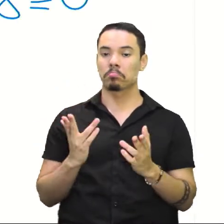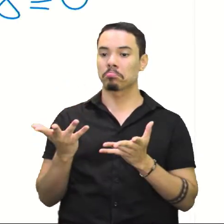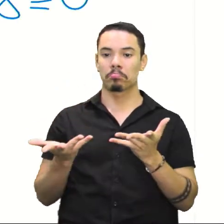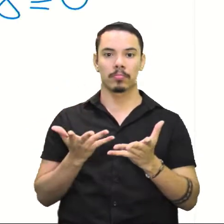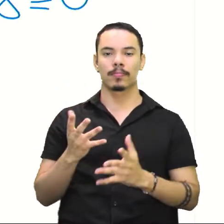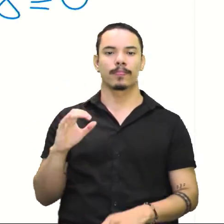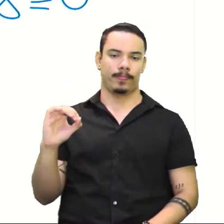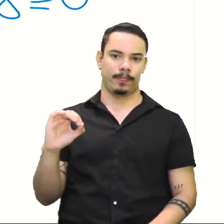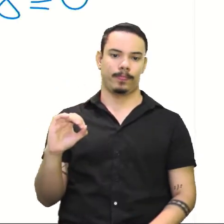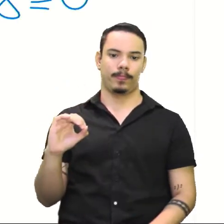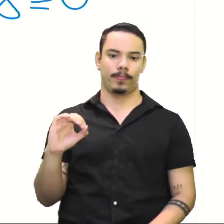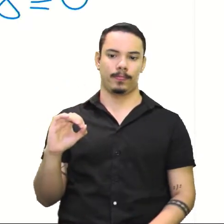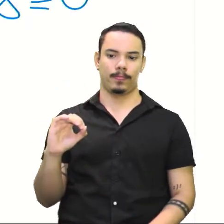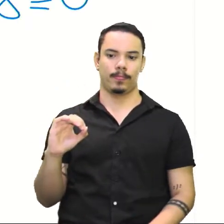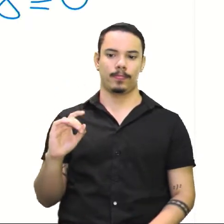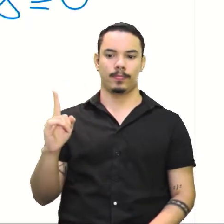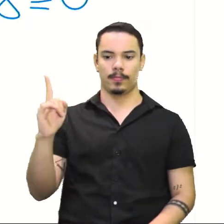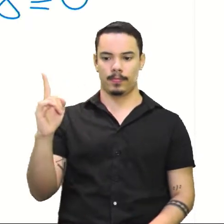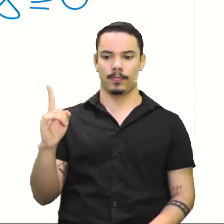0.